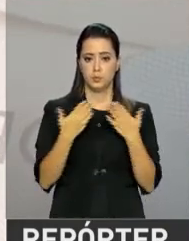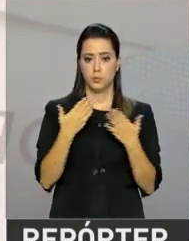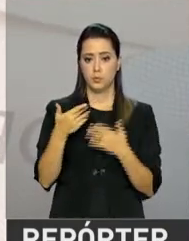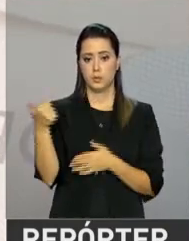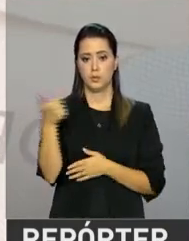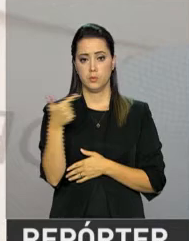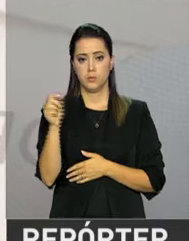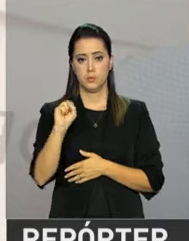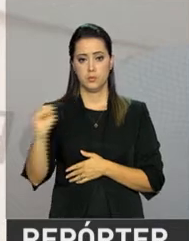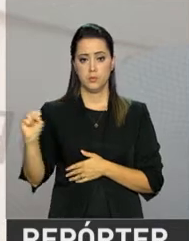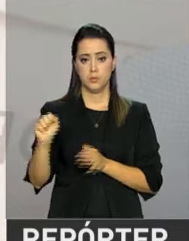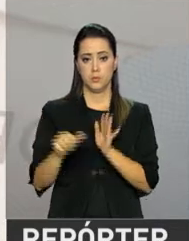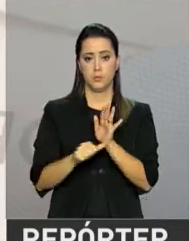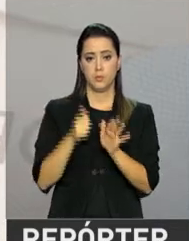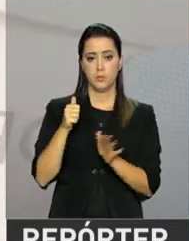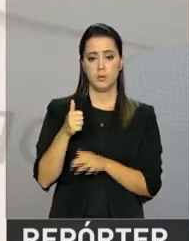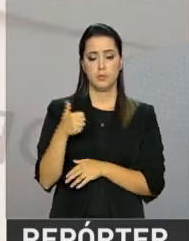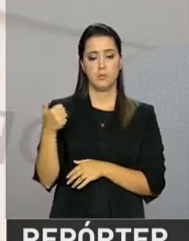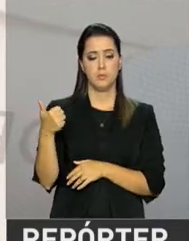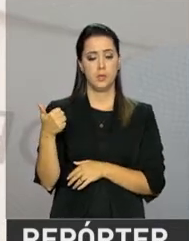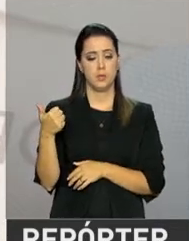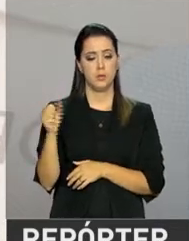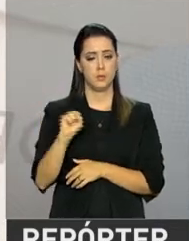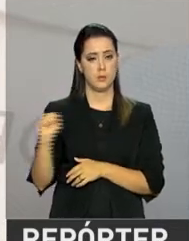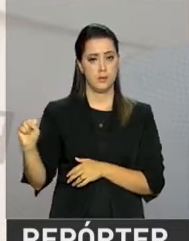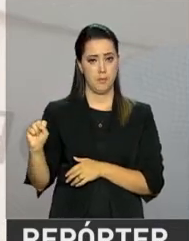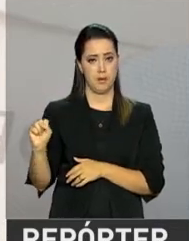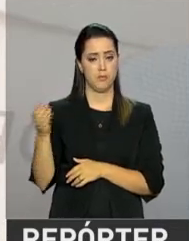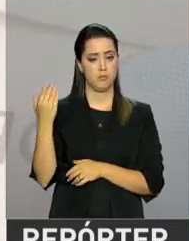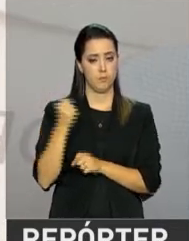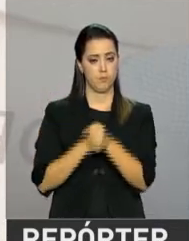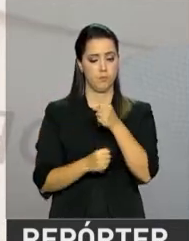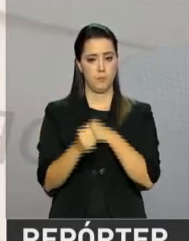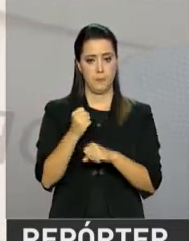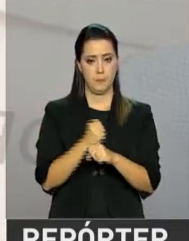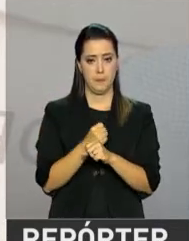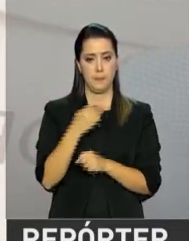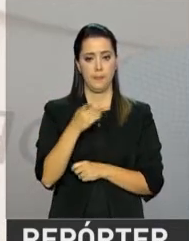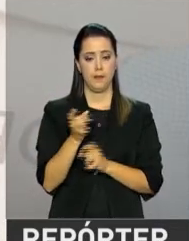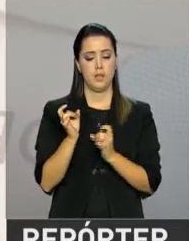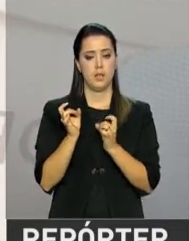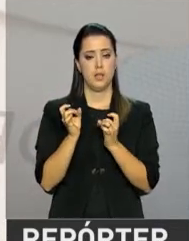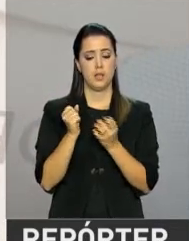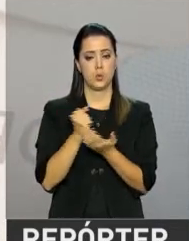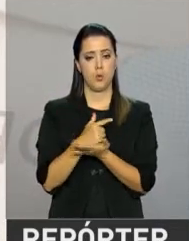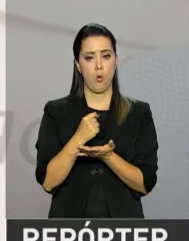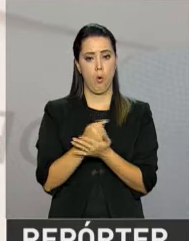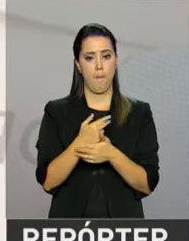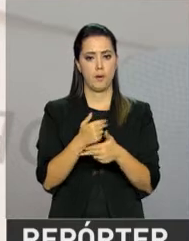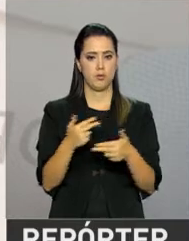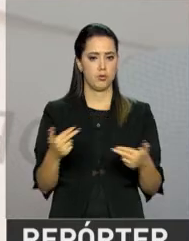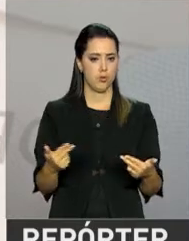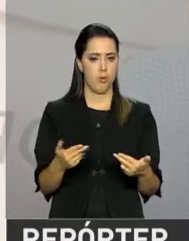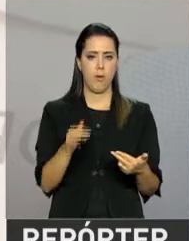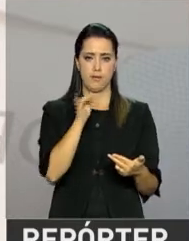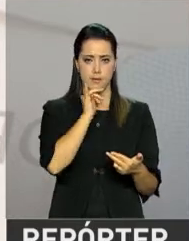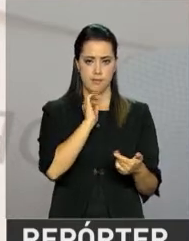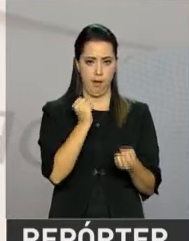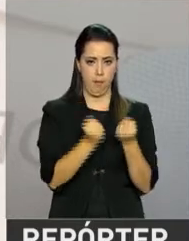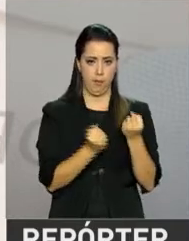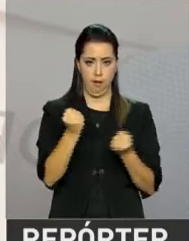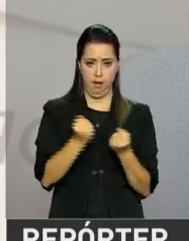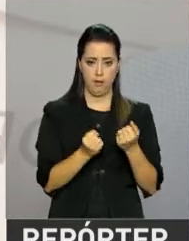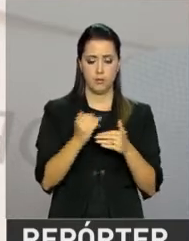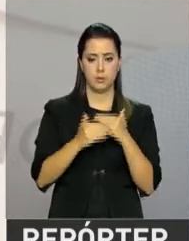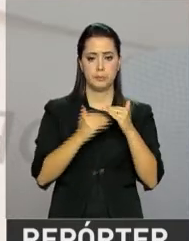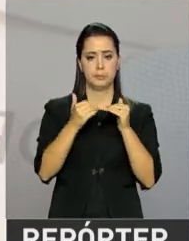semestre em relação ao primeiro semestre do ano passado. E o consumo das famílias de bens duráveis, como veículos, por exemplo, subiu